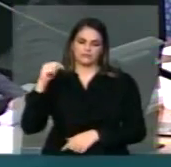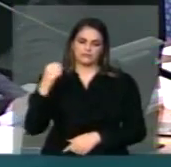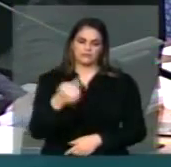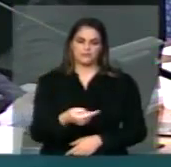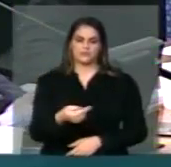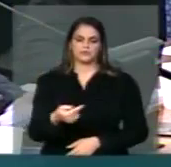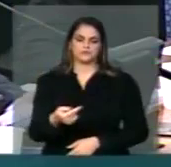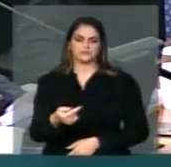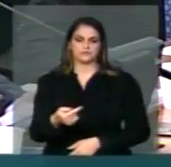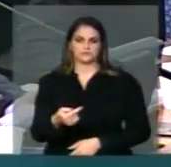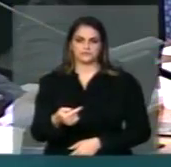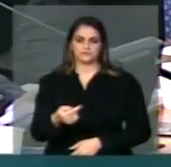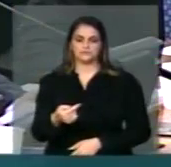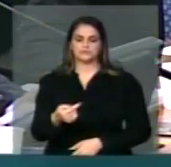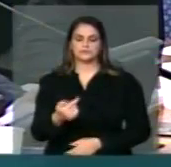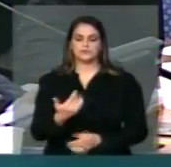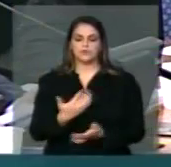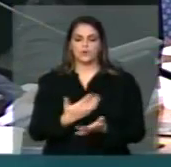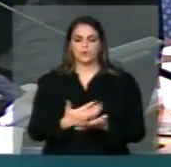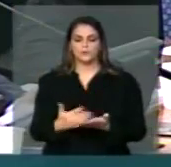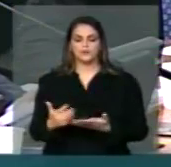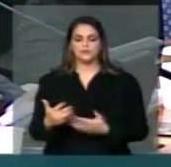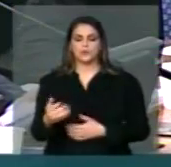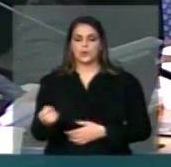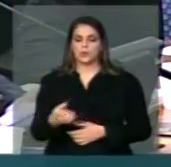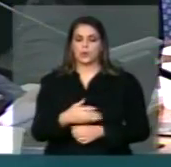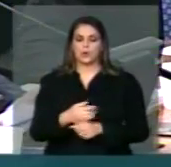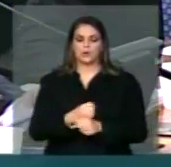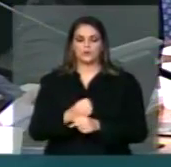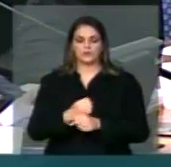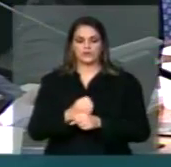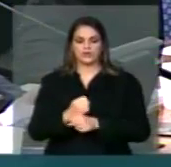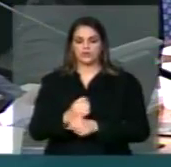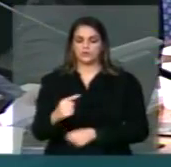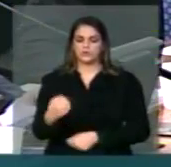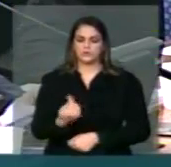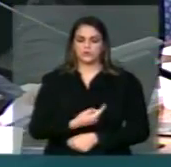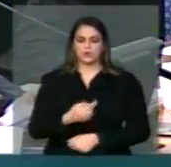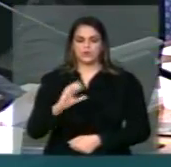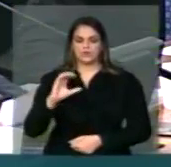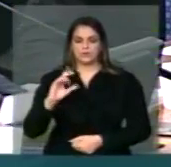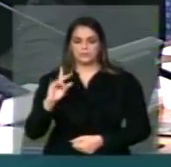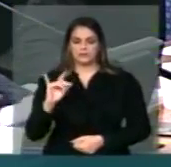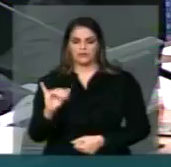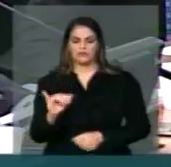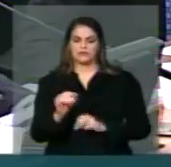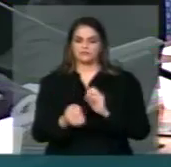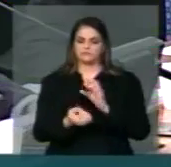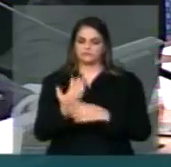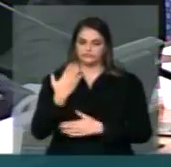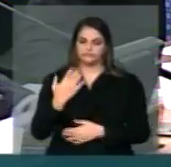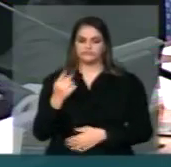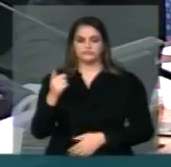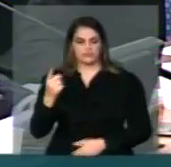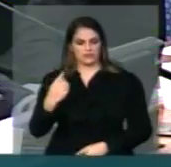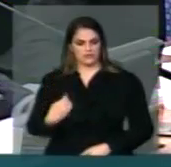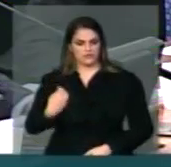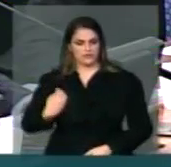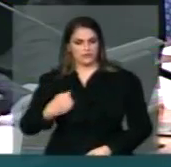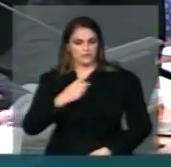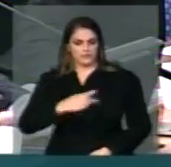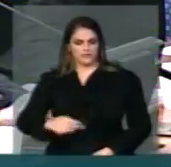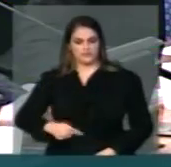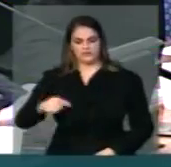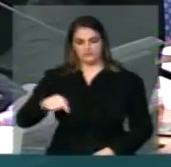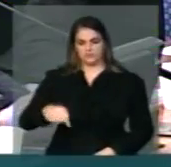iniciou-se um outro ano, nós todos assinamos a CPI que foi instalada e que Vossa Excelência preside, e eu